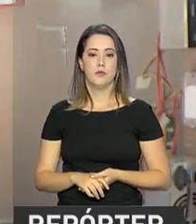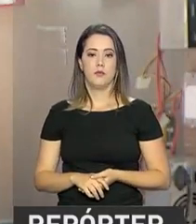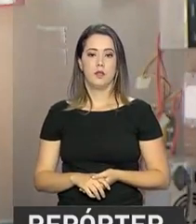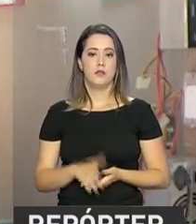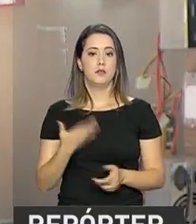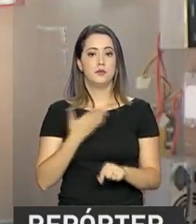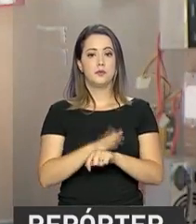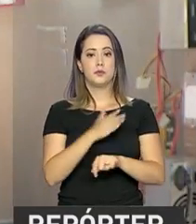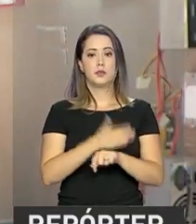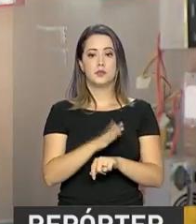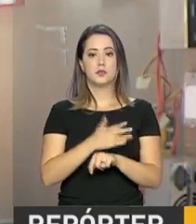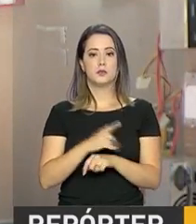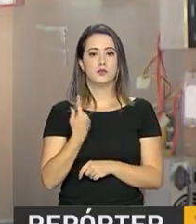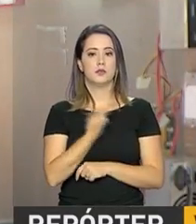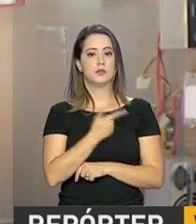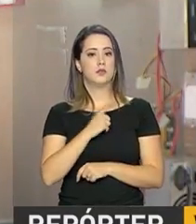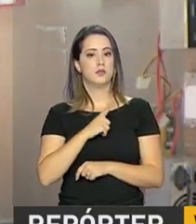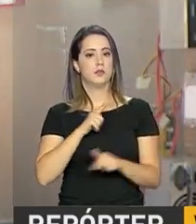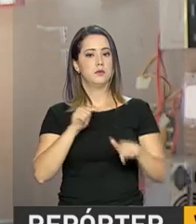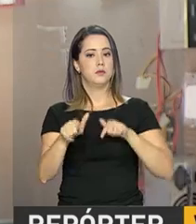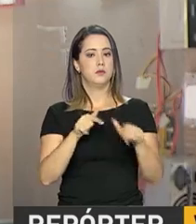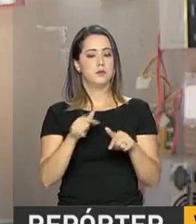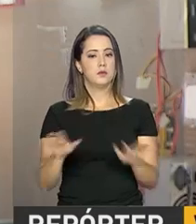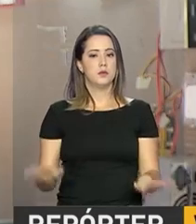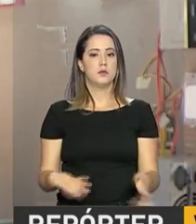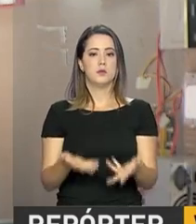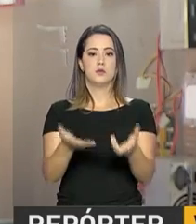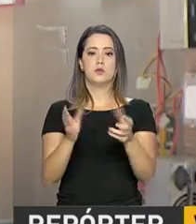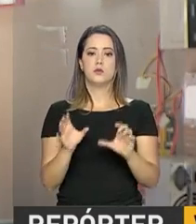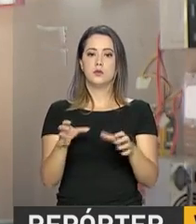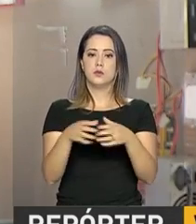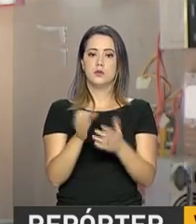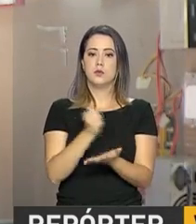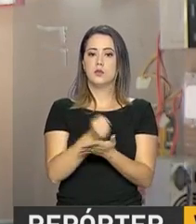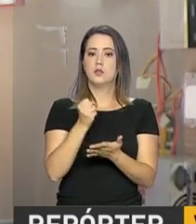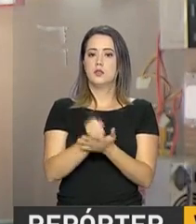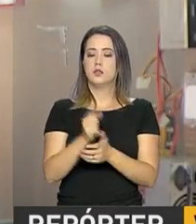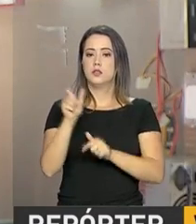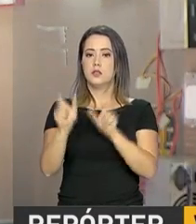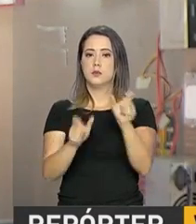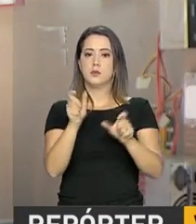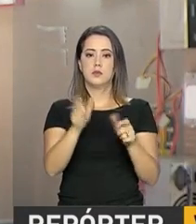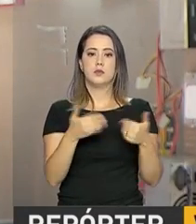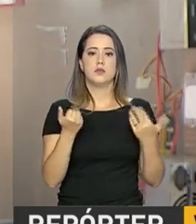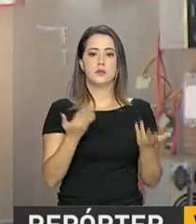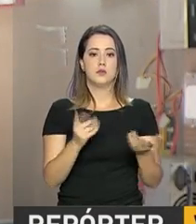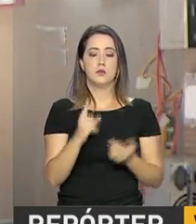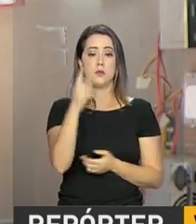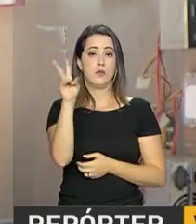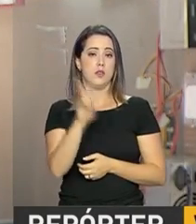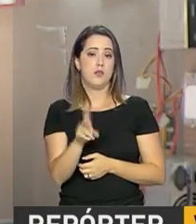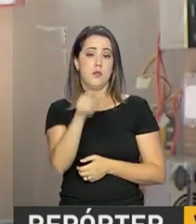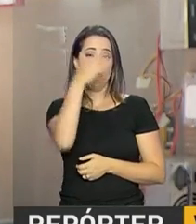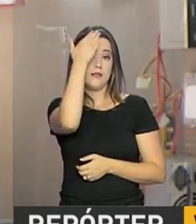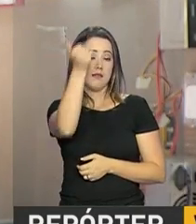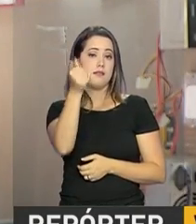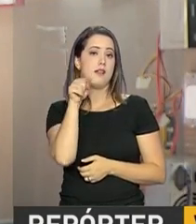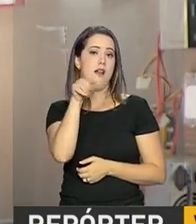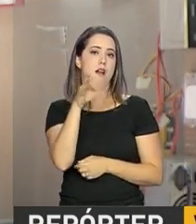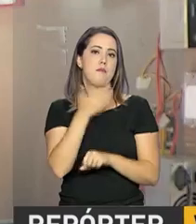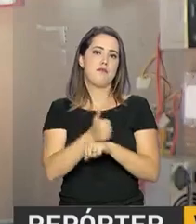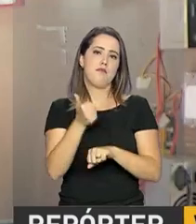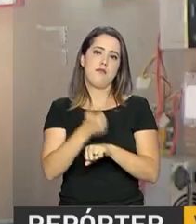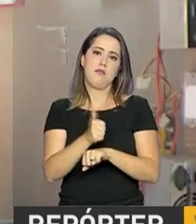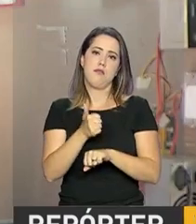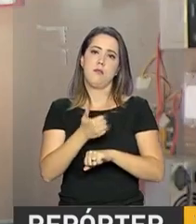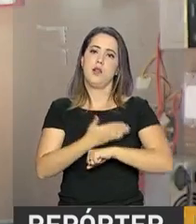qualificação nós temos um programa que estimula as empresas os órgãos vai contratar essas pessoas uma vez que ele sai com a qualificação e